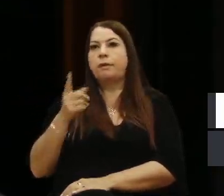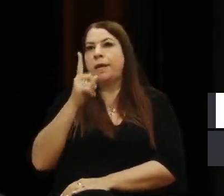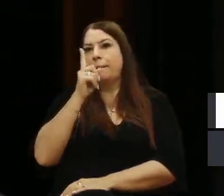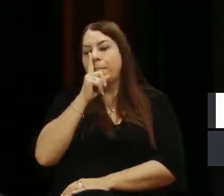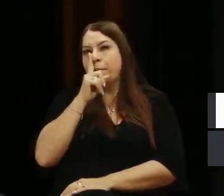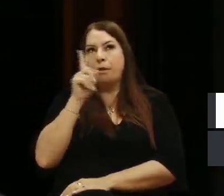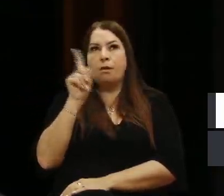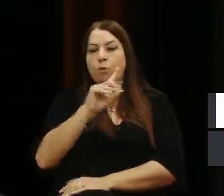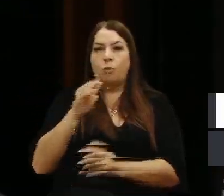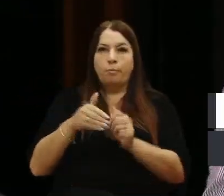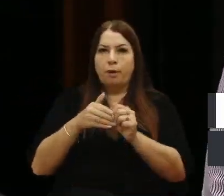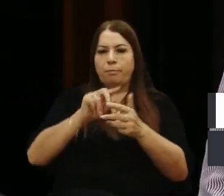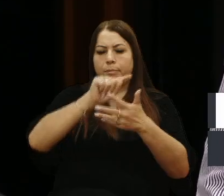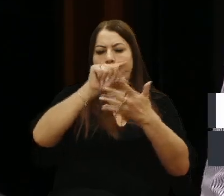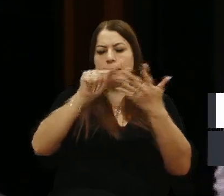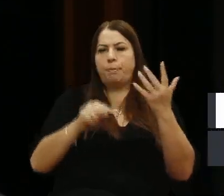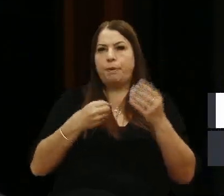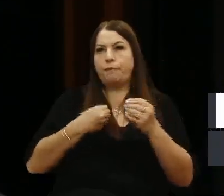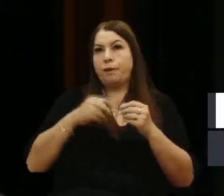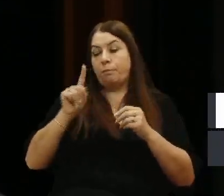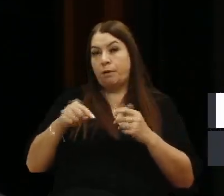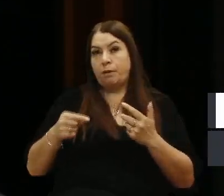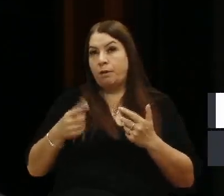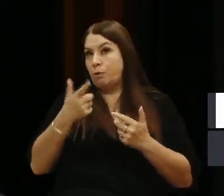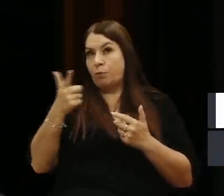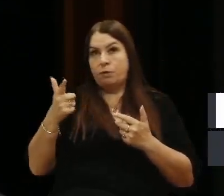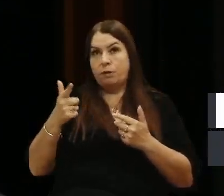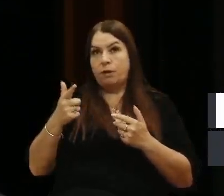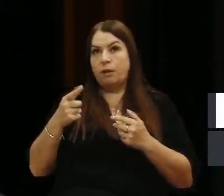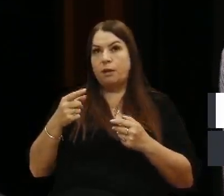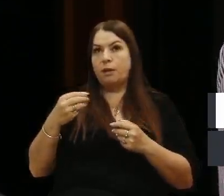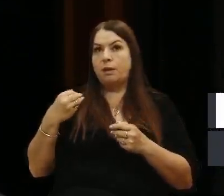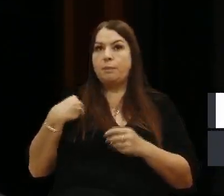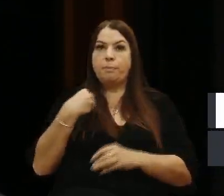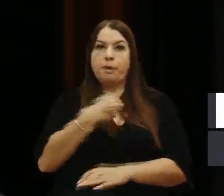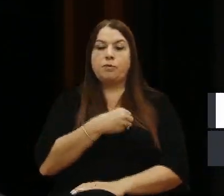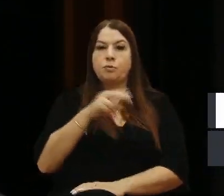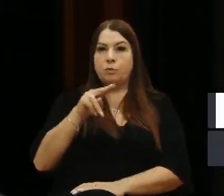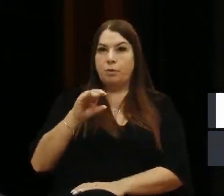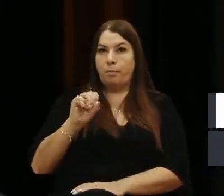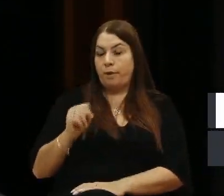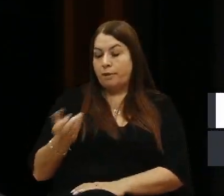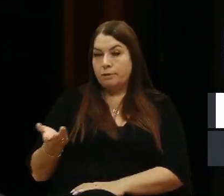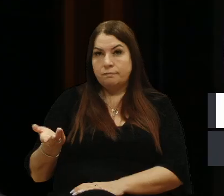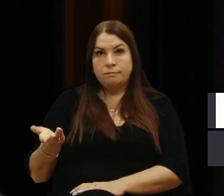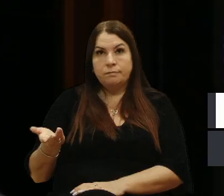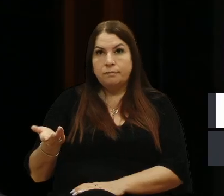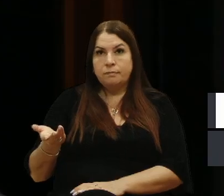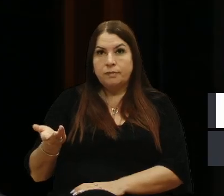não acompanha, enfim, a vida como ela é, que não tem consulta na UBS e tal.